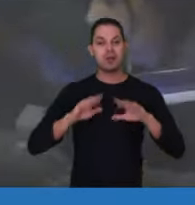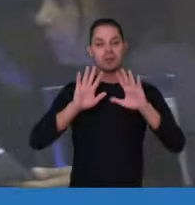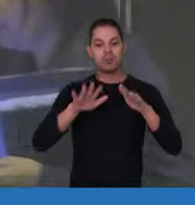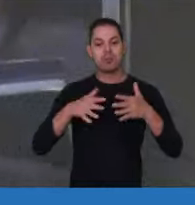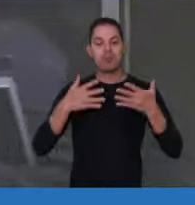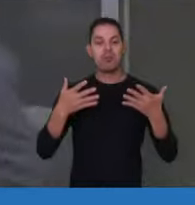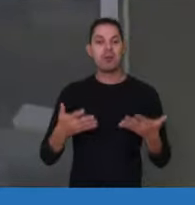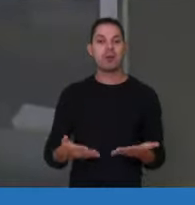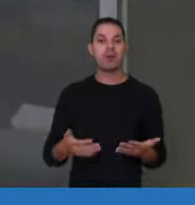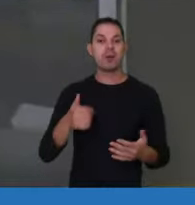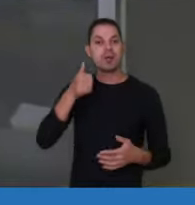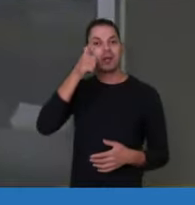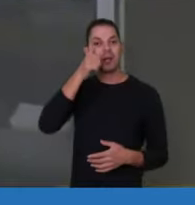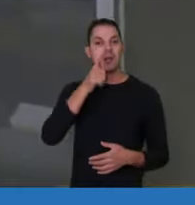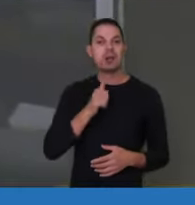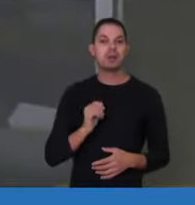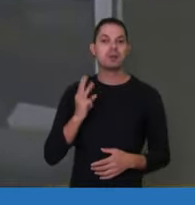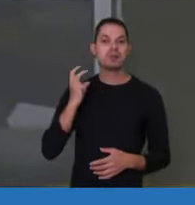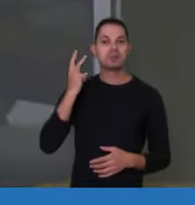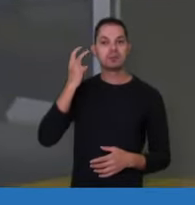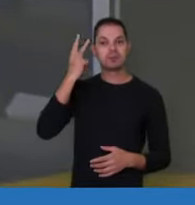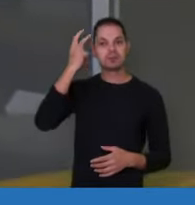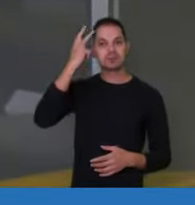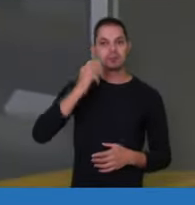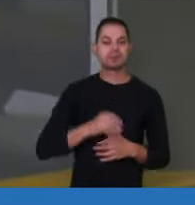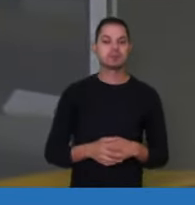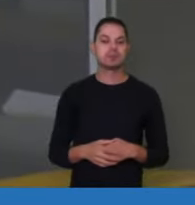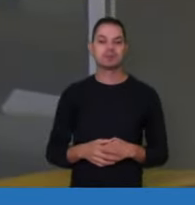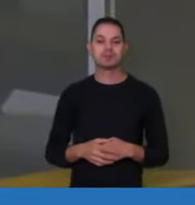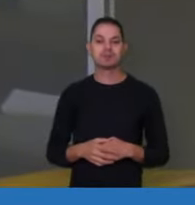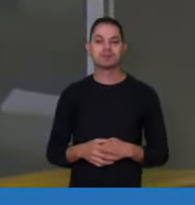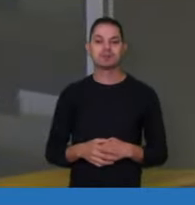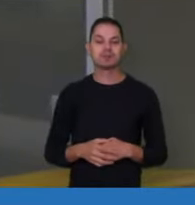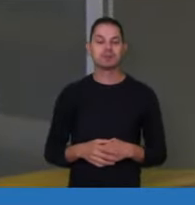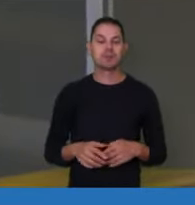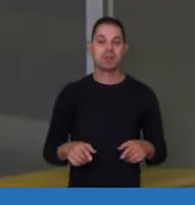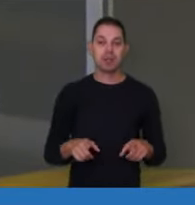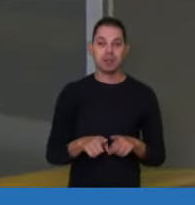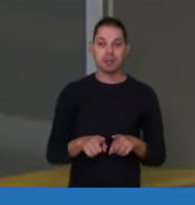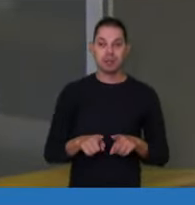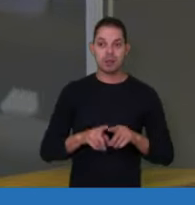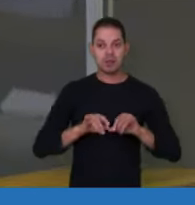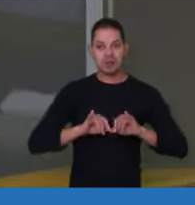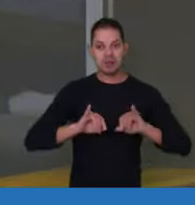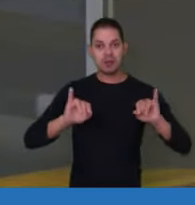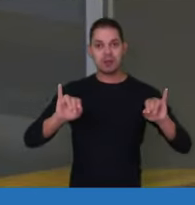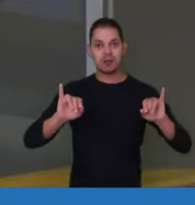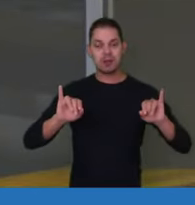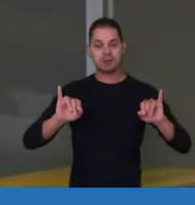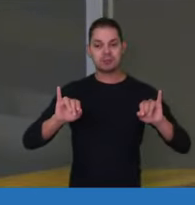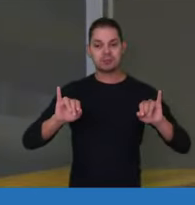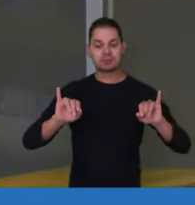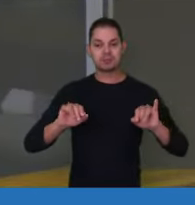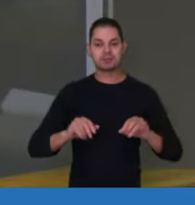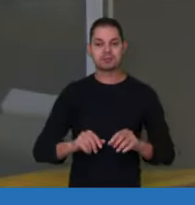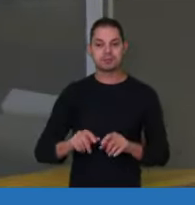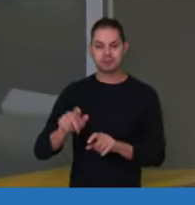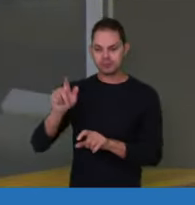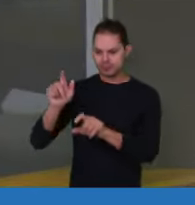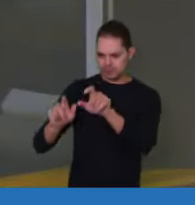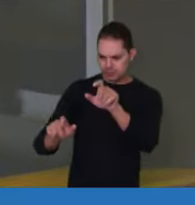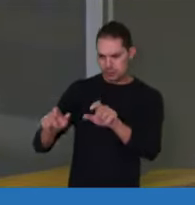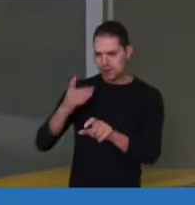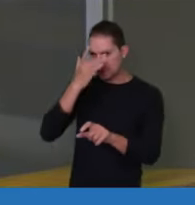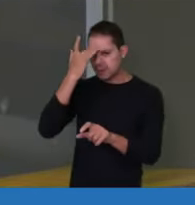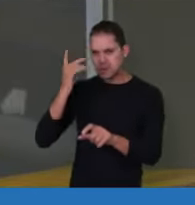homenagem a Marielle Franco e dizer que a revelação dos